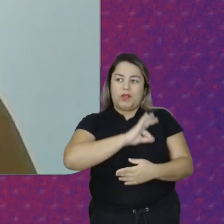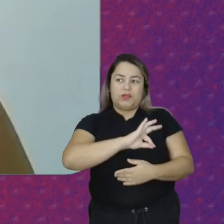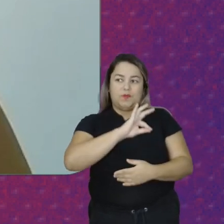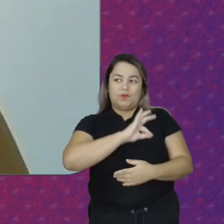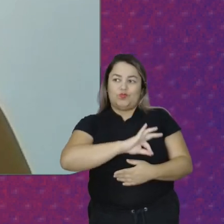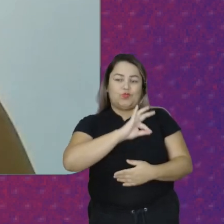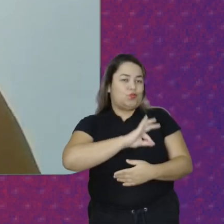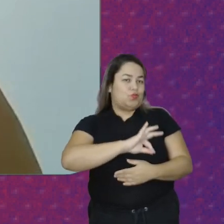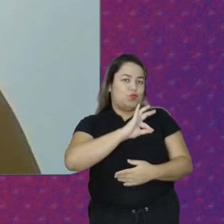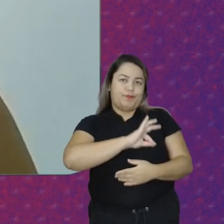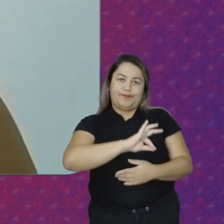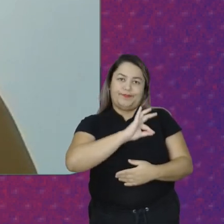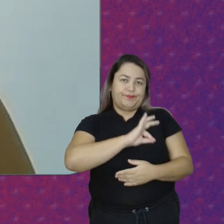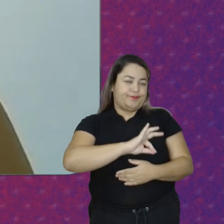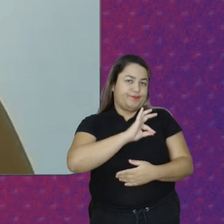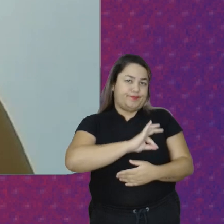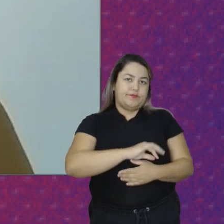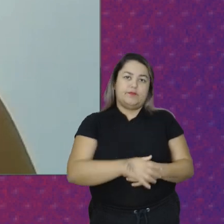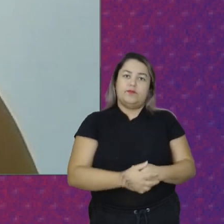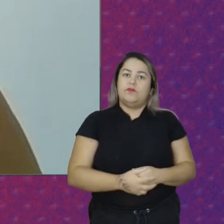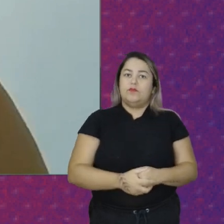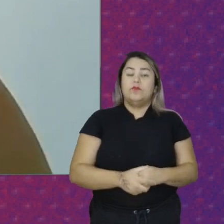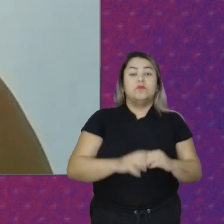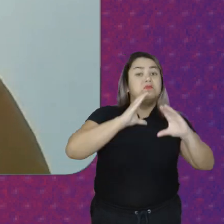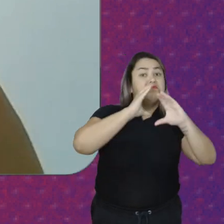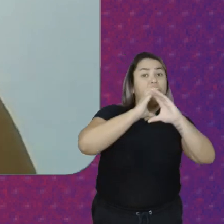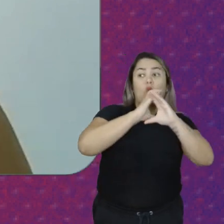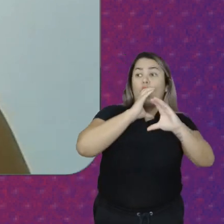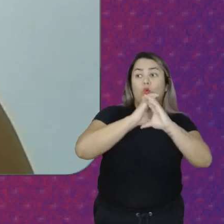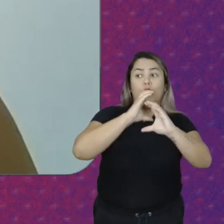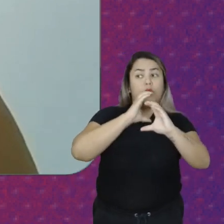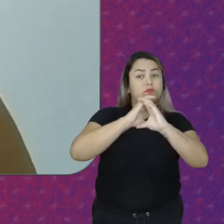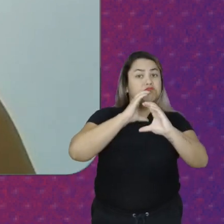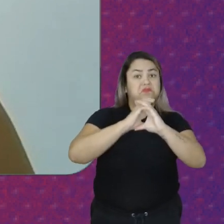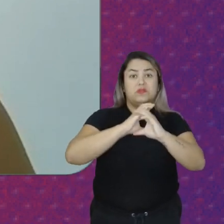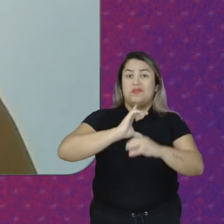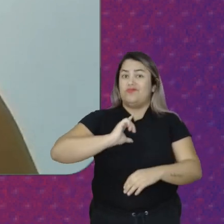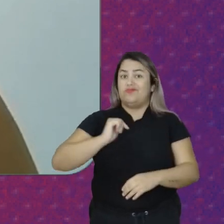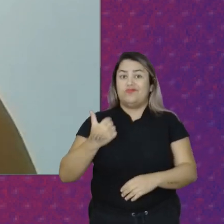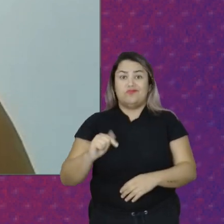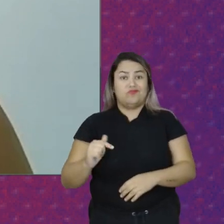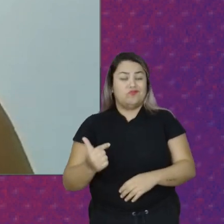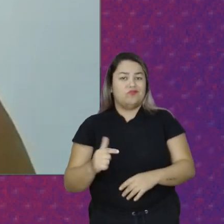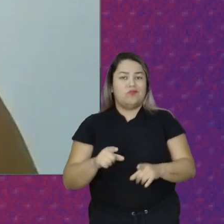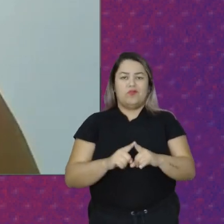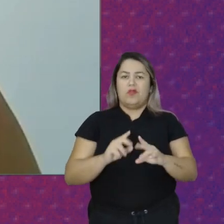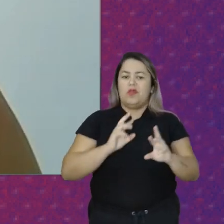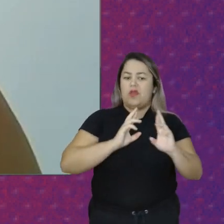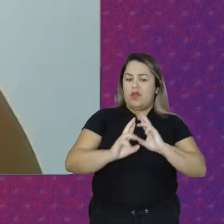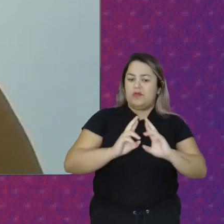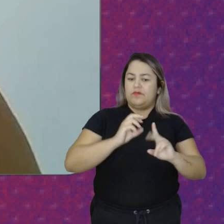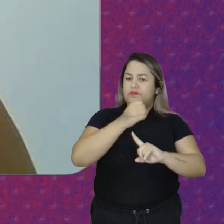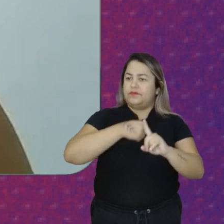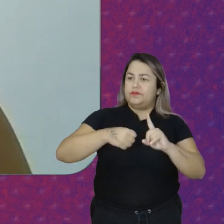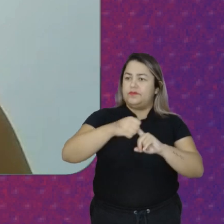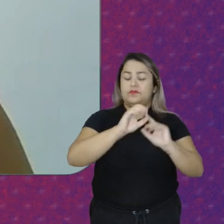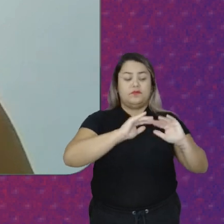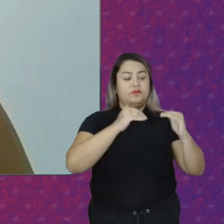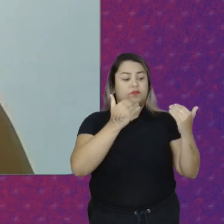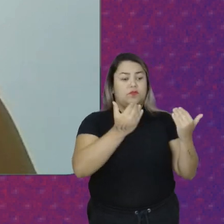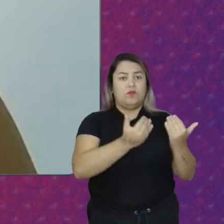sua remuneração, ela não se comunicava, ela não tinha direito às relações sociais, à vida comunitária,